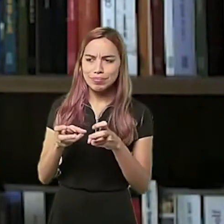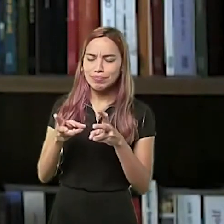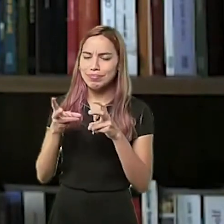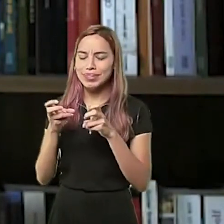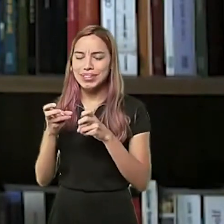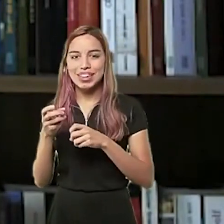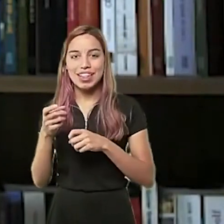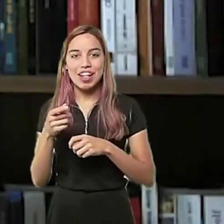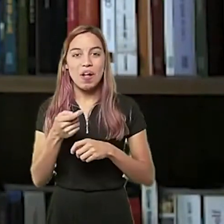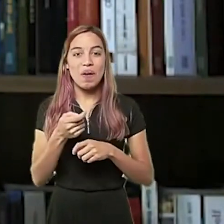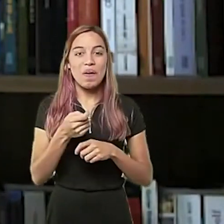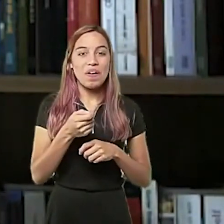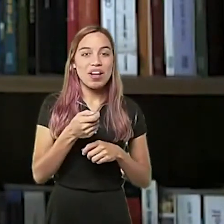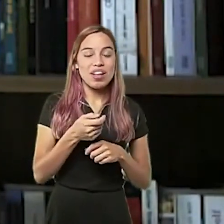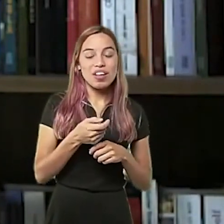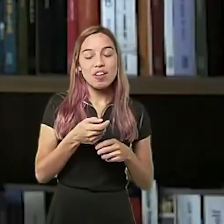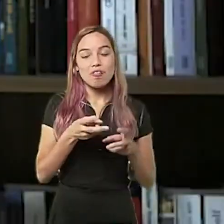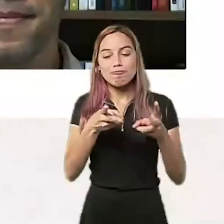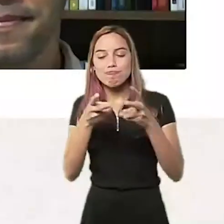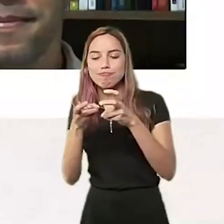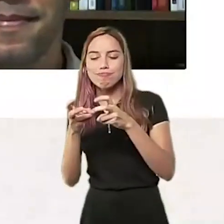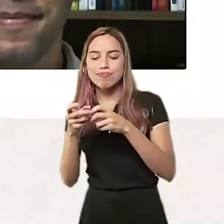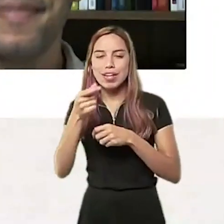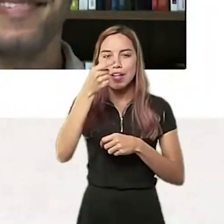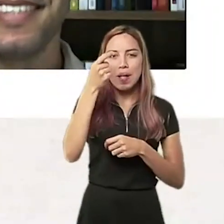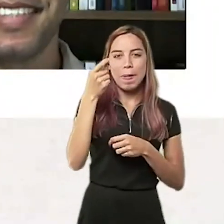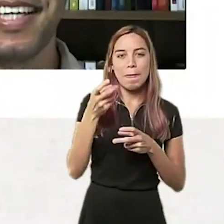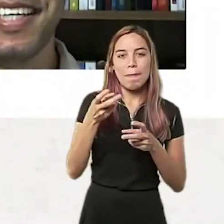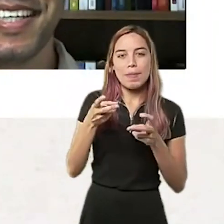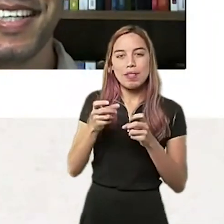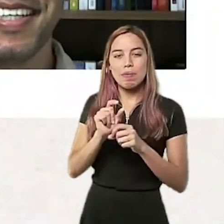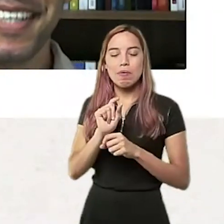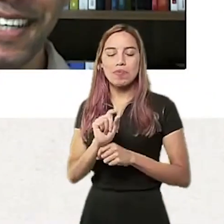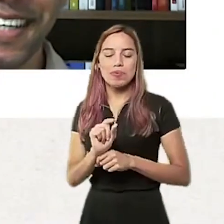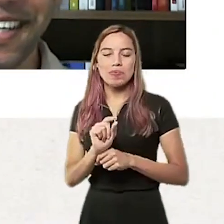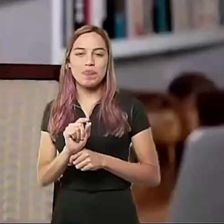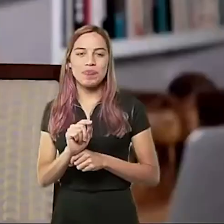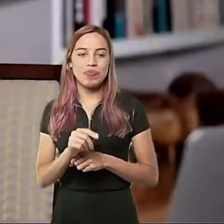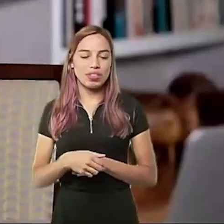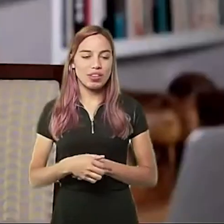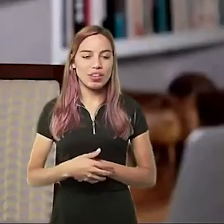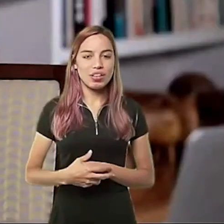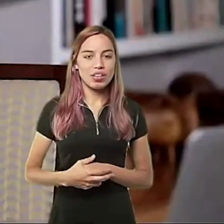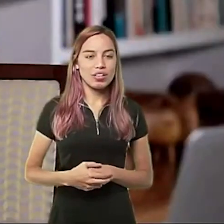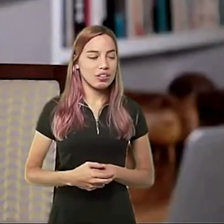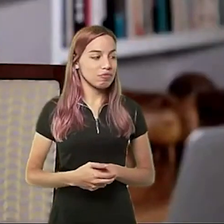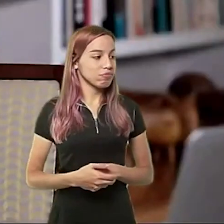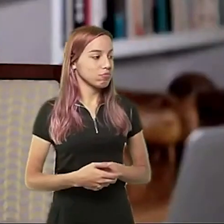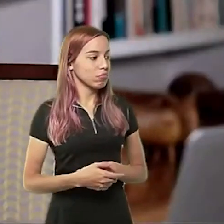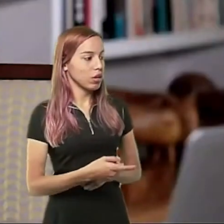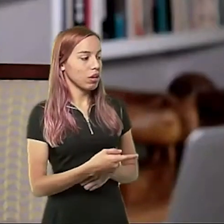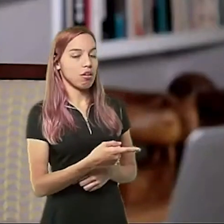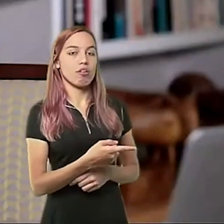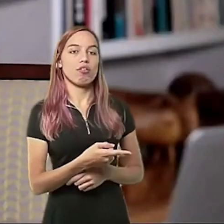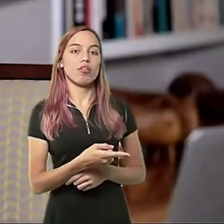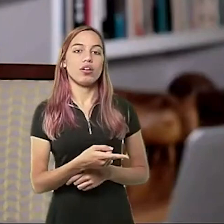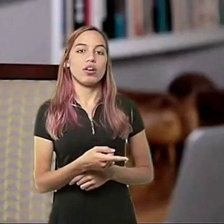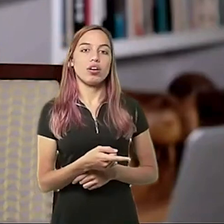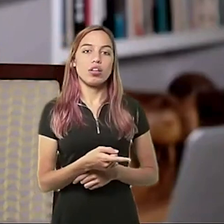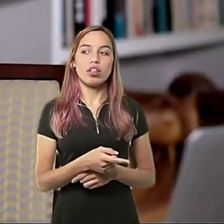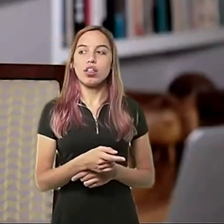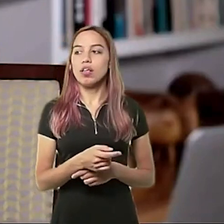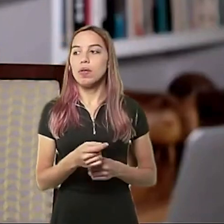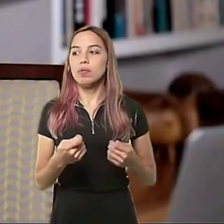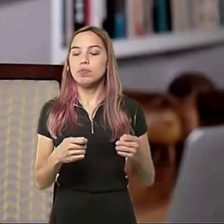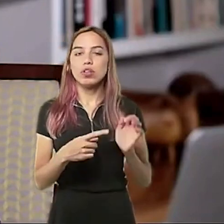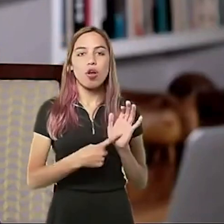escrevia a história. Josane segura nas mãos o livro Torto Arado, de Itamar Vieira Júnior. Na capa, a ilustração de duas